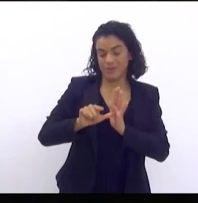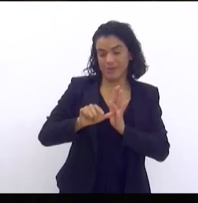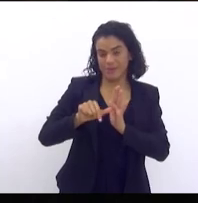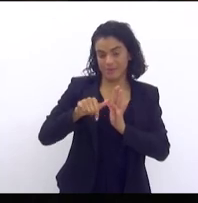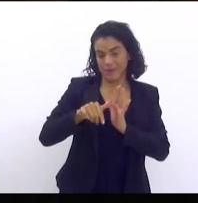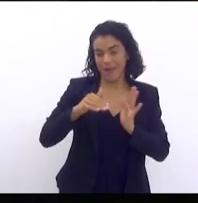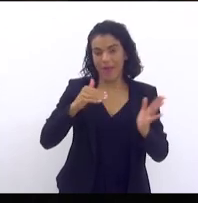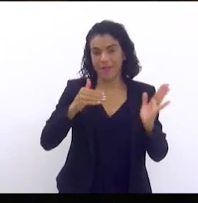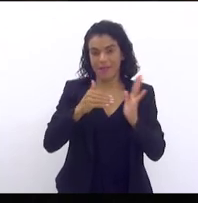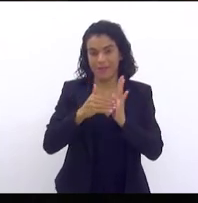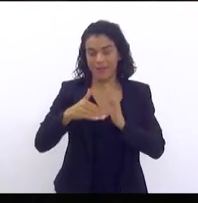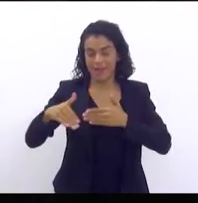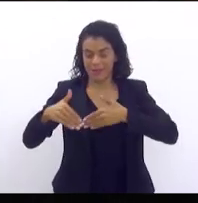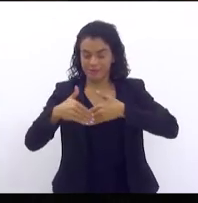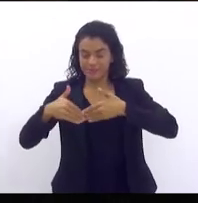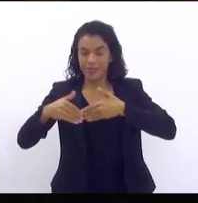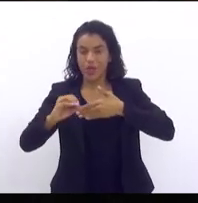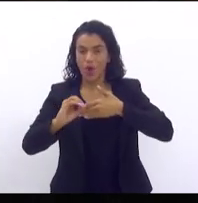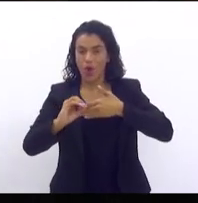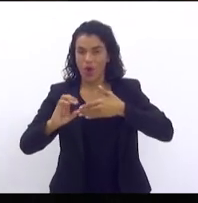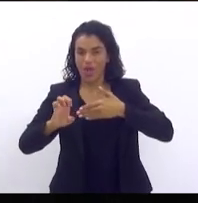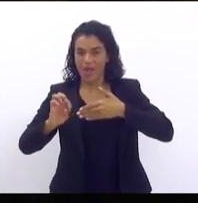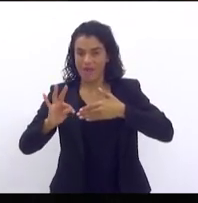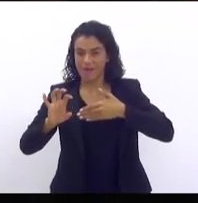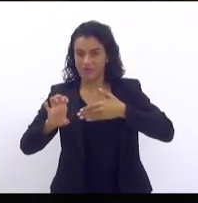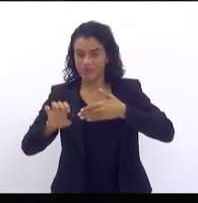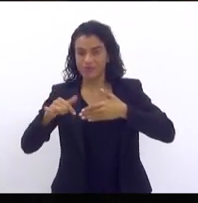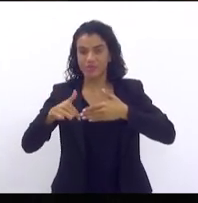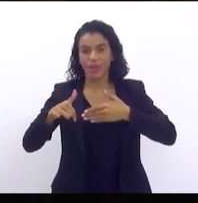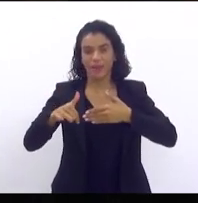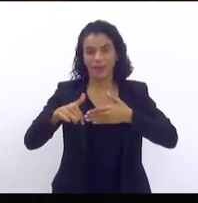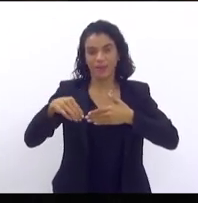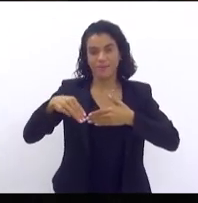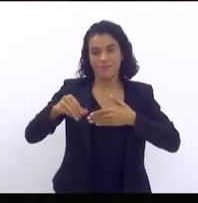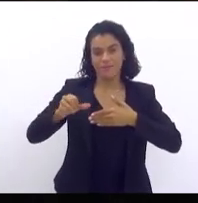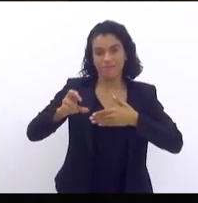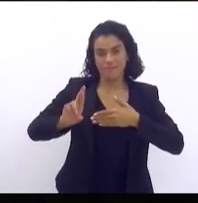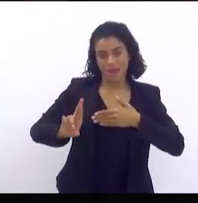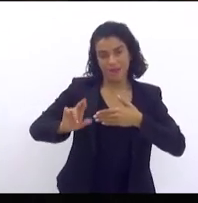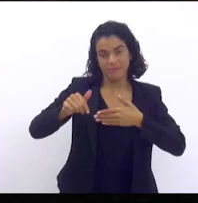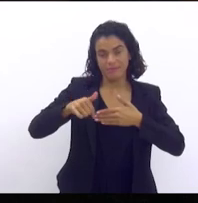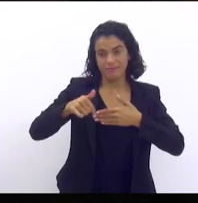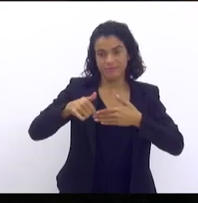Oeste, tem a vertente à esquerda, que é a do mar, que está